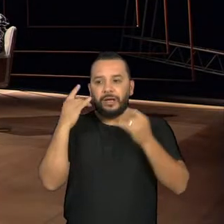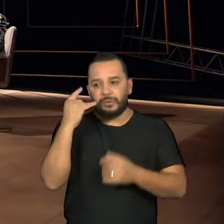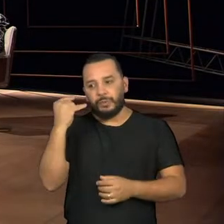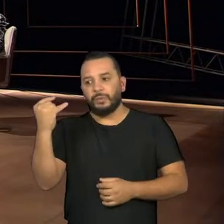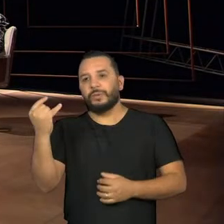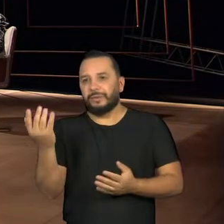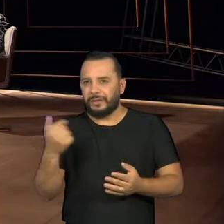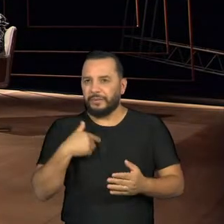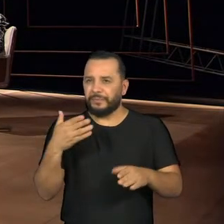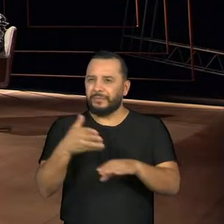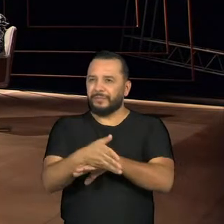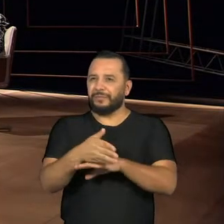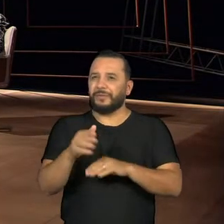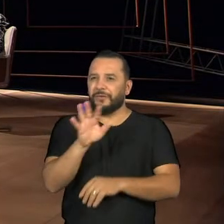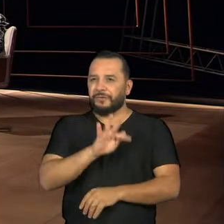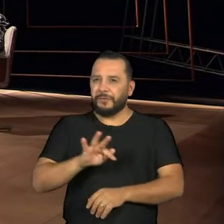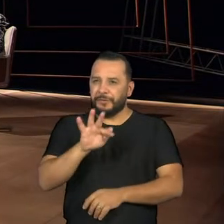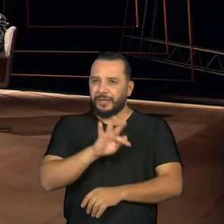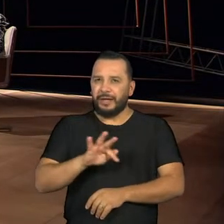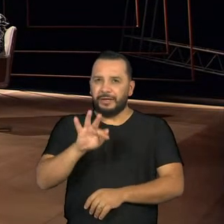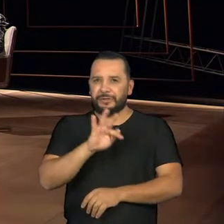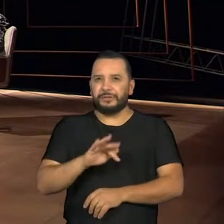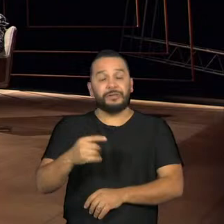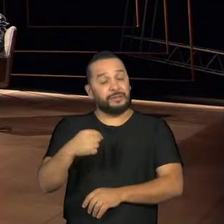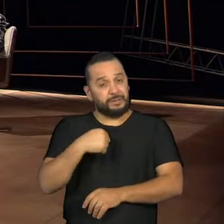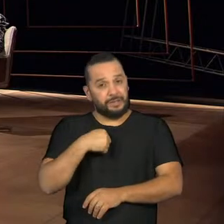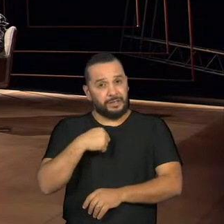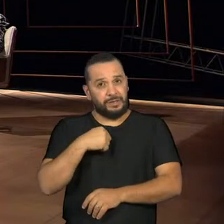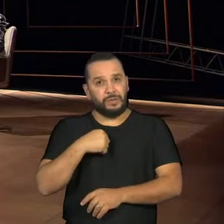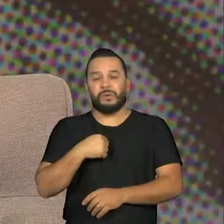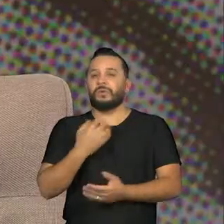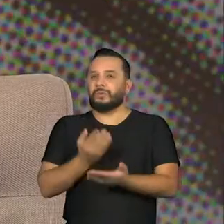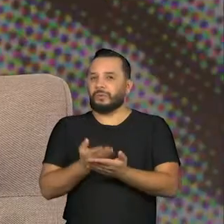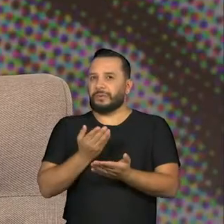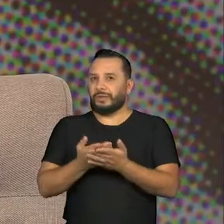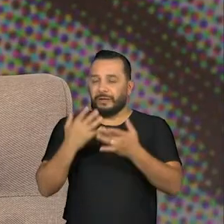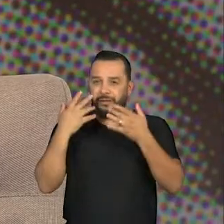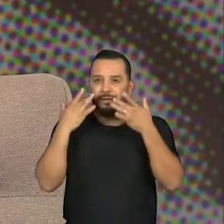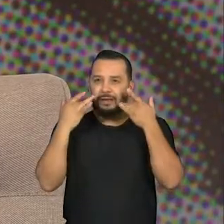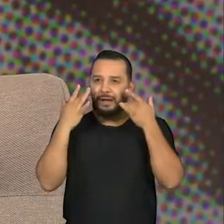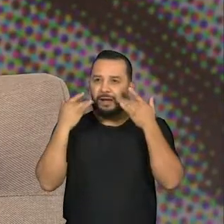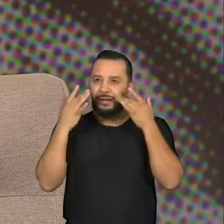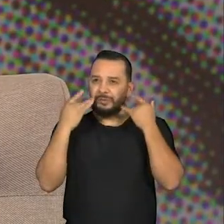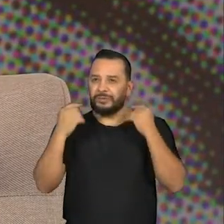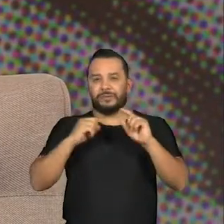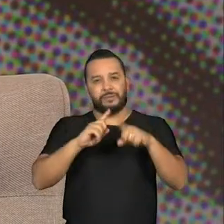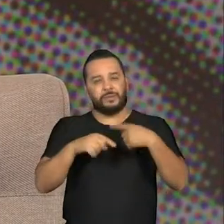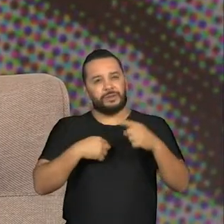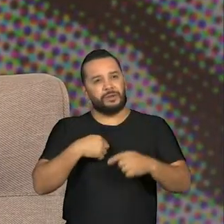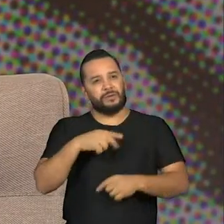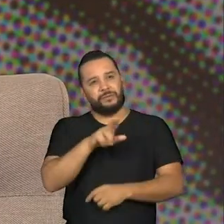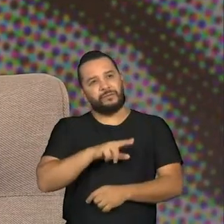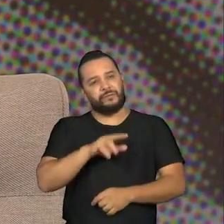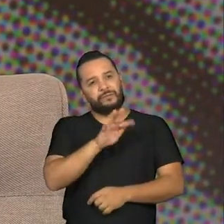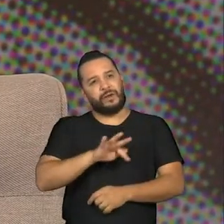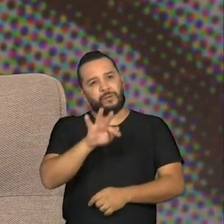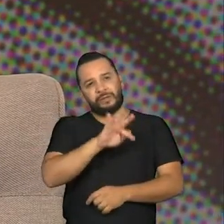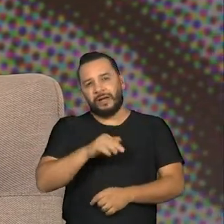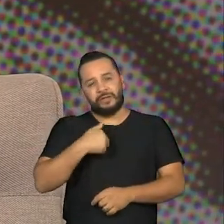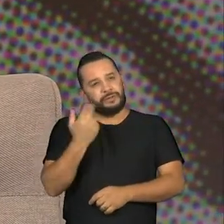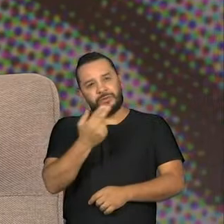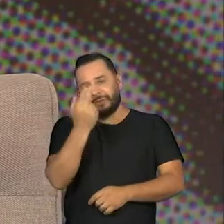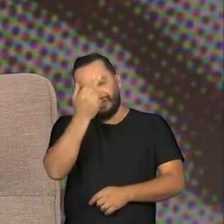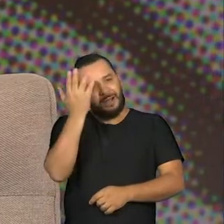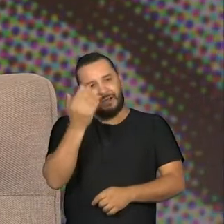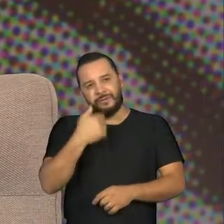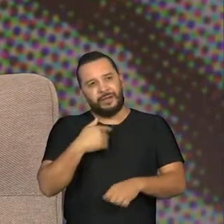faculdade, e aí como eu fiz um curso de teatro nesse tempo, quando eu entrei na faculdade não dava mais para fazer esse curso.